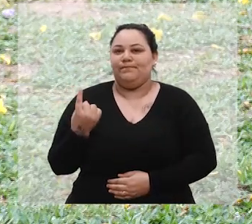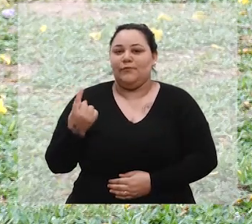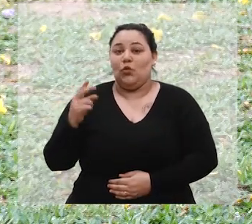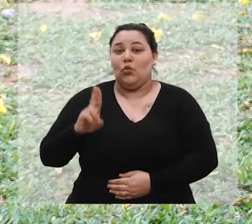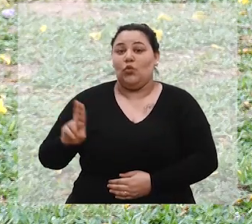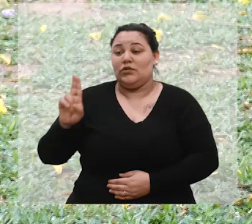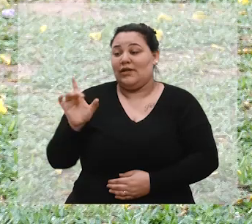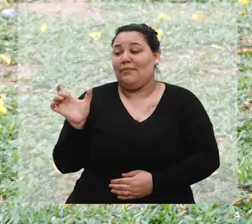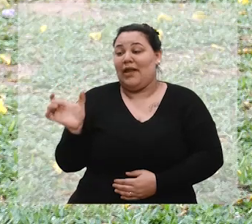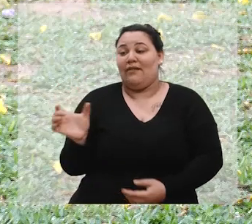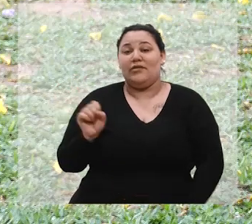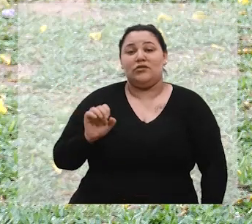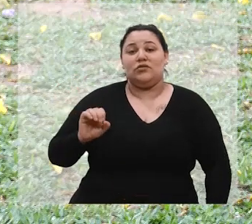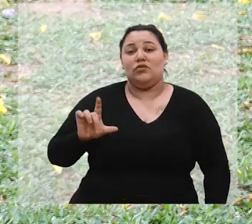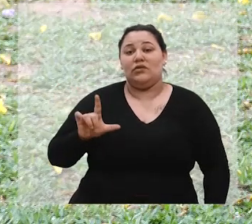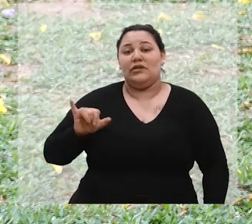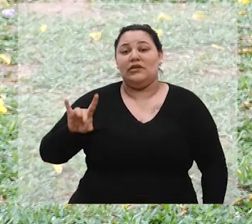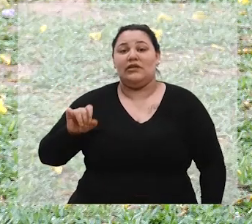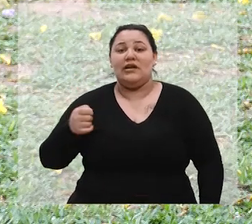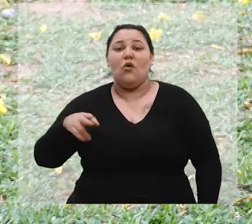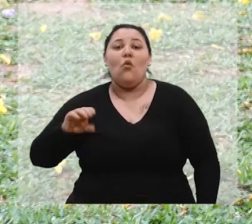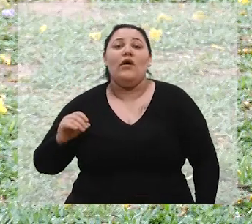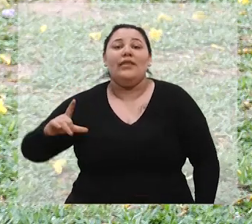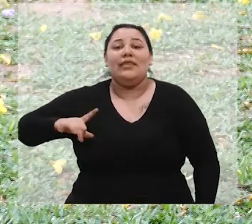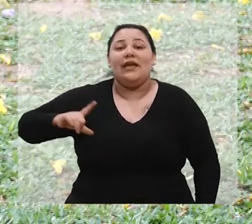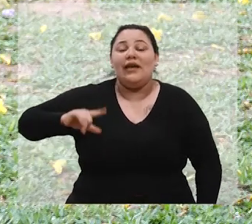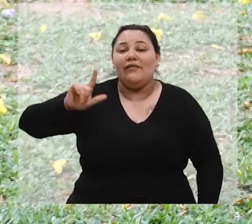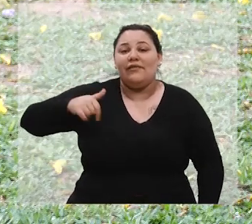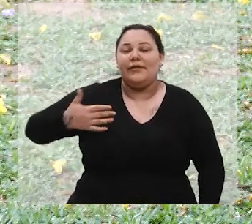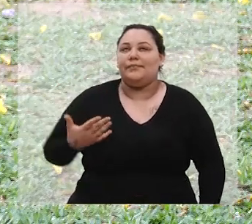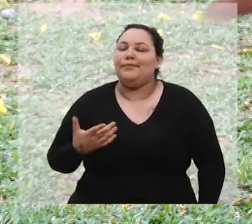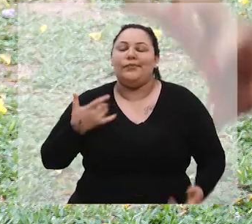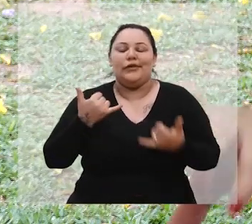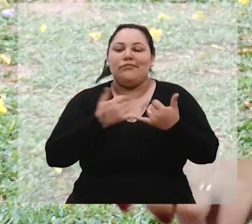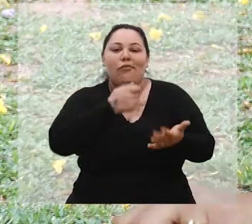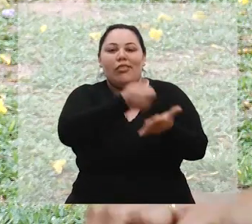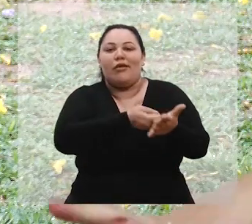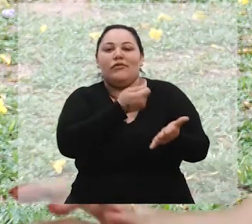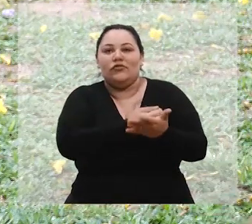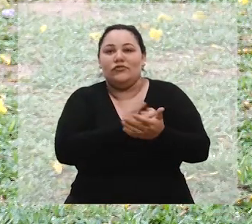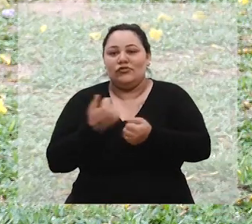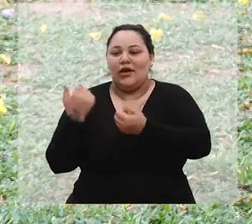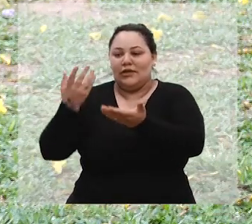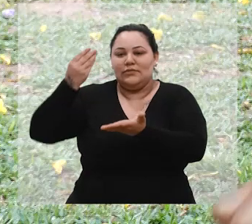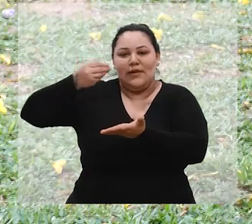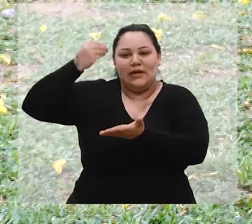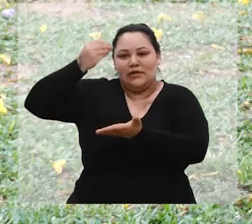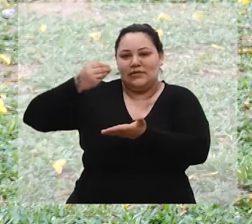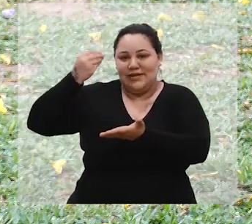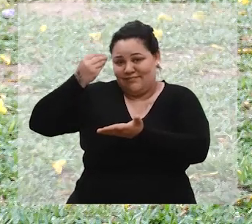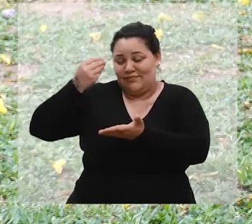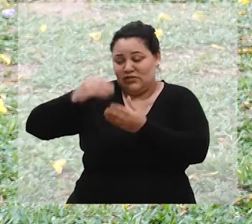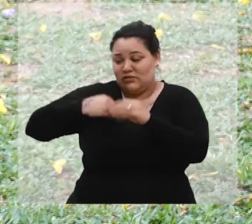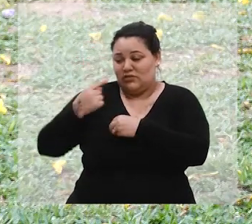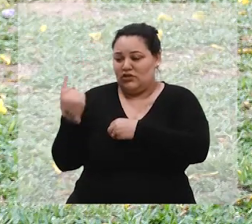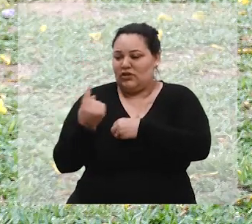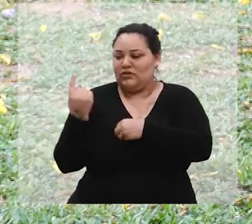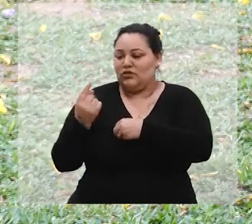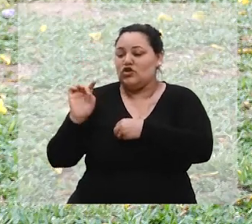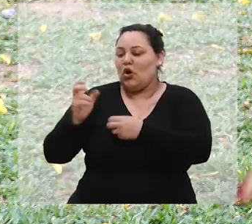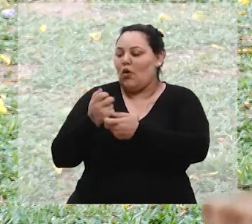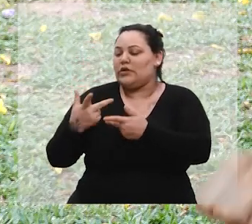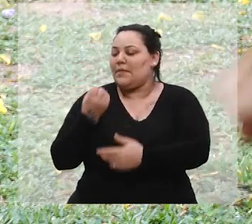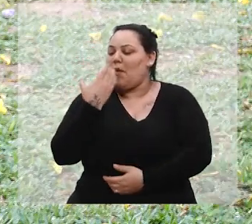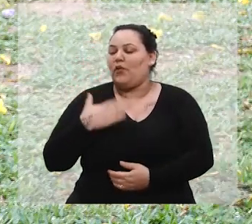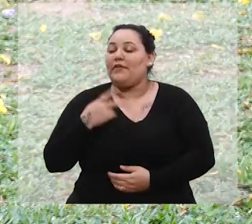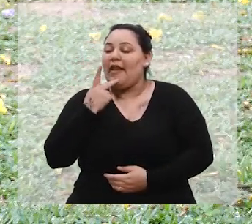palavra solitude tem a ver com uma tentativa de pegar dessa experiência da solidão só aquilo que é bom e